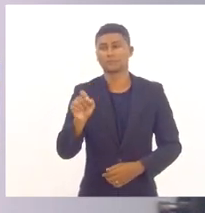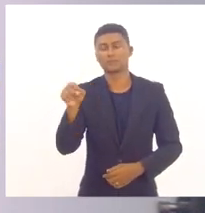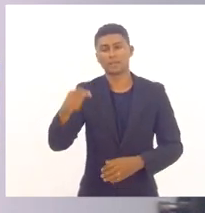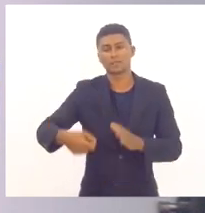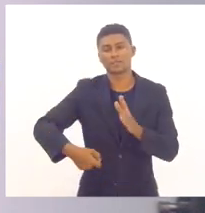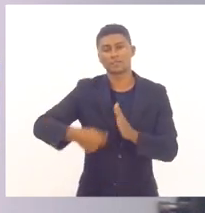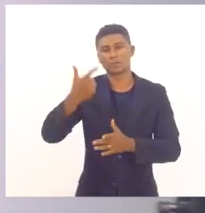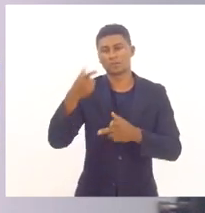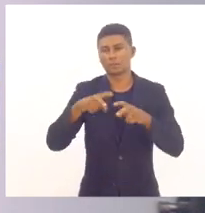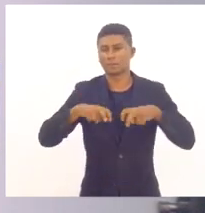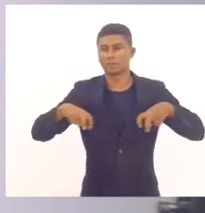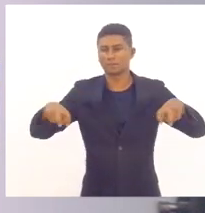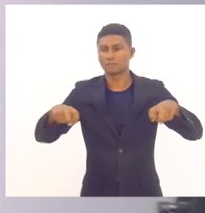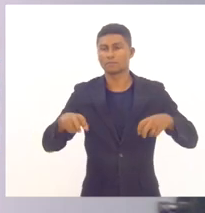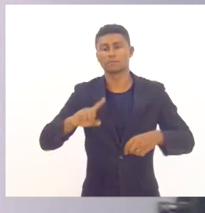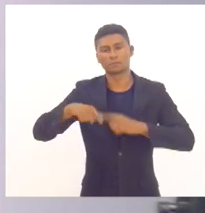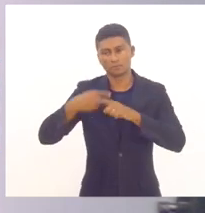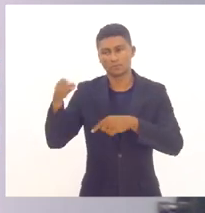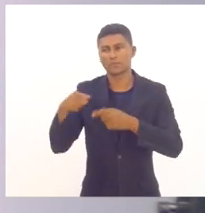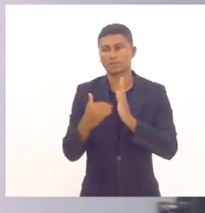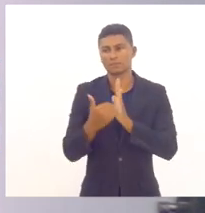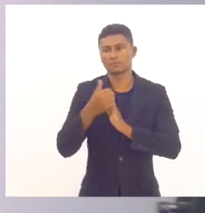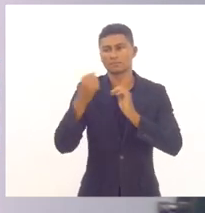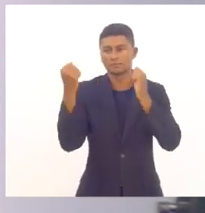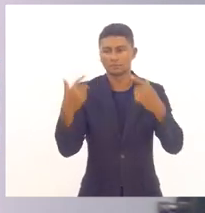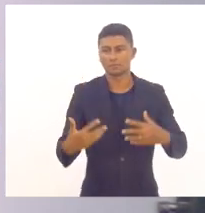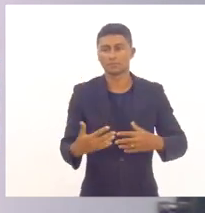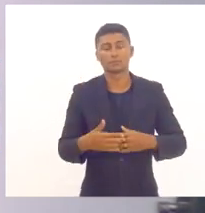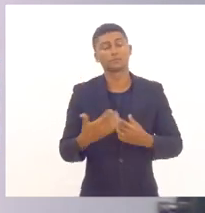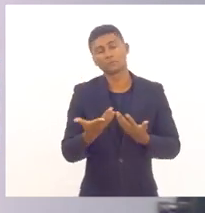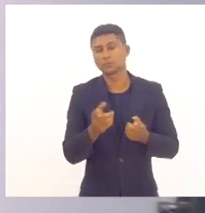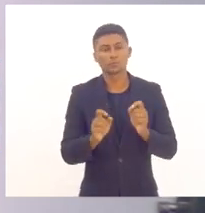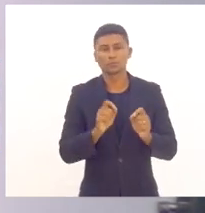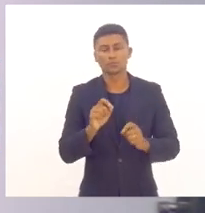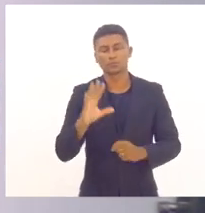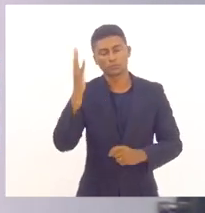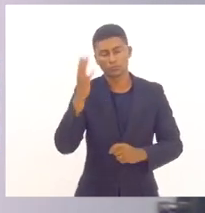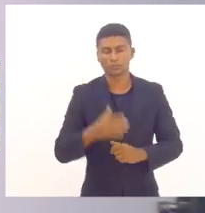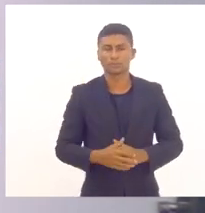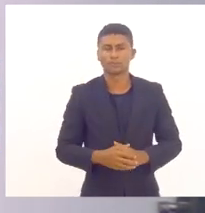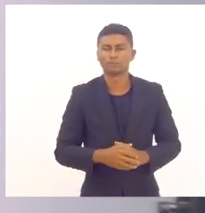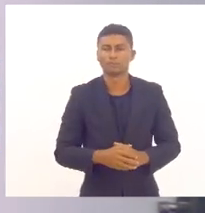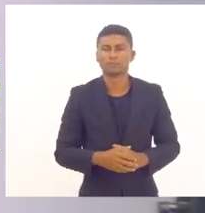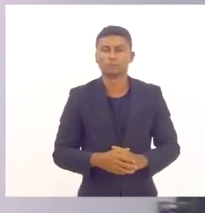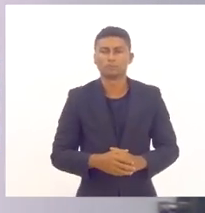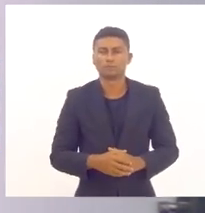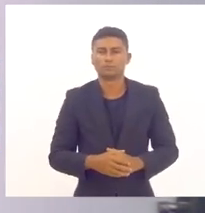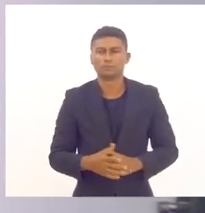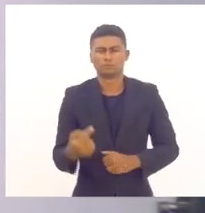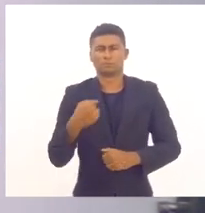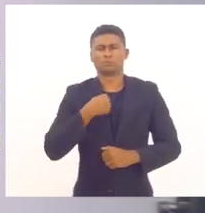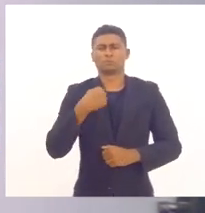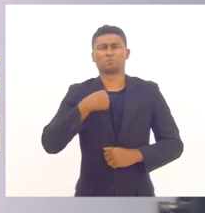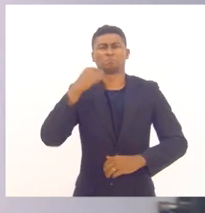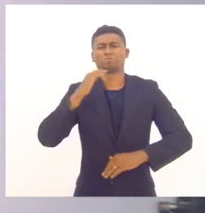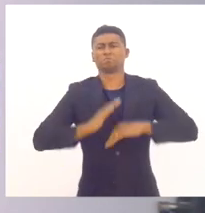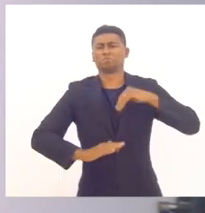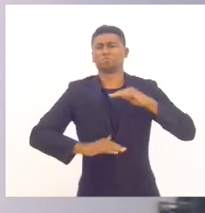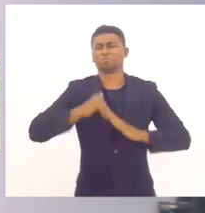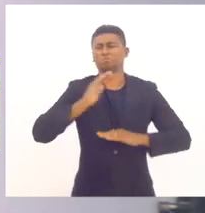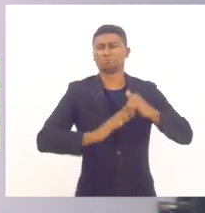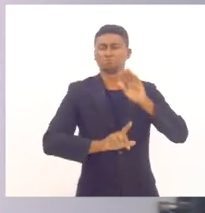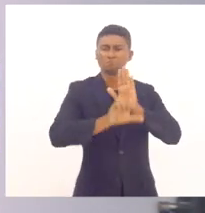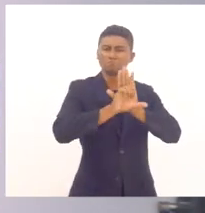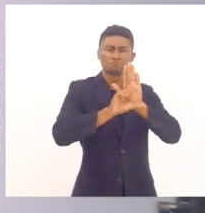mesa, então, ela vai perfeito, poder se expressar. Perfeito. Então, o que acontece? Eu não sou técnico de nada, de lei, de